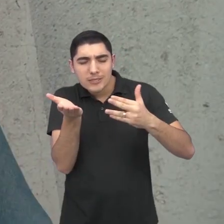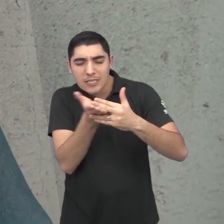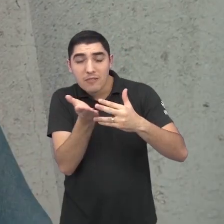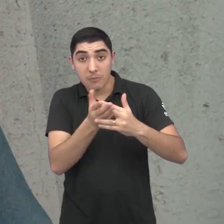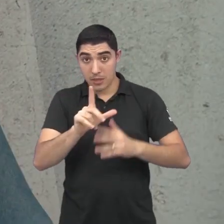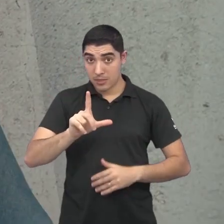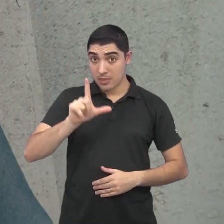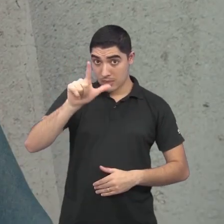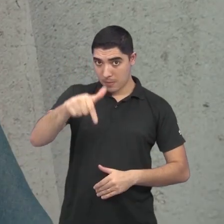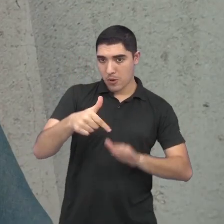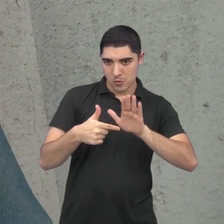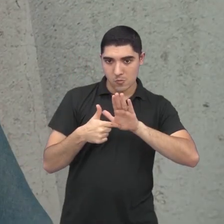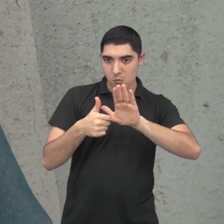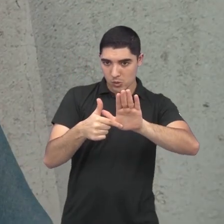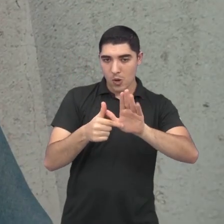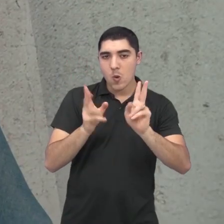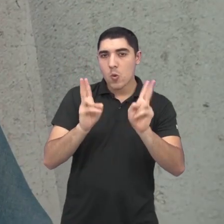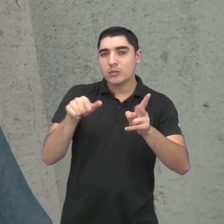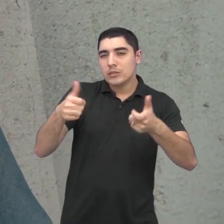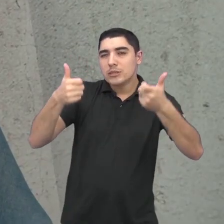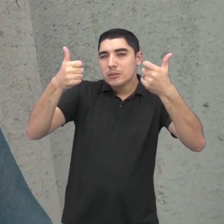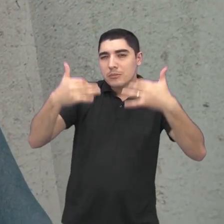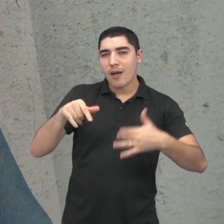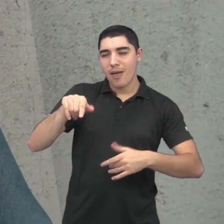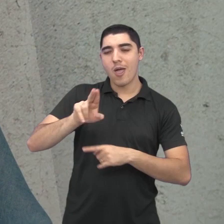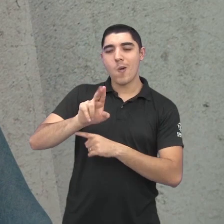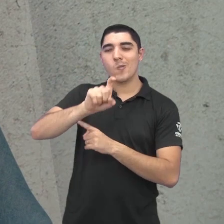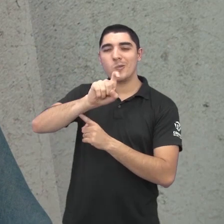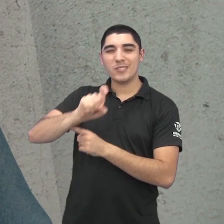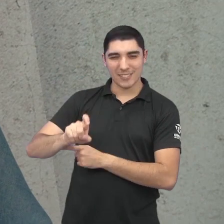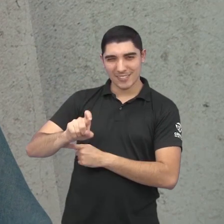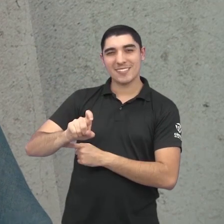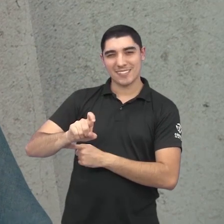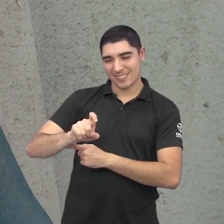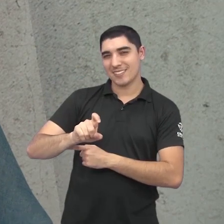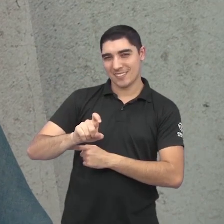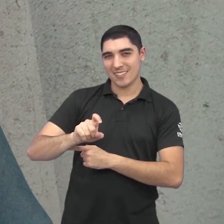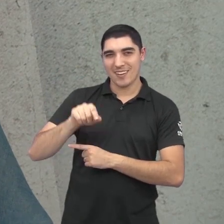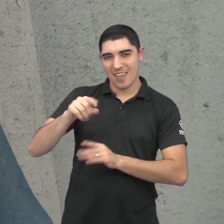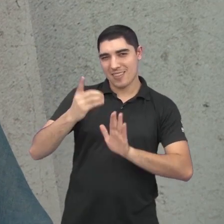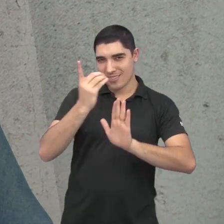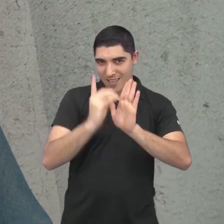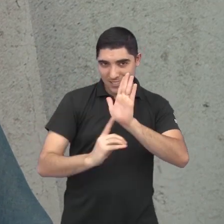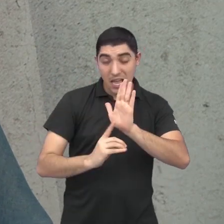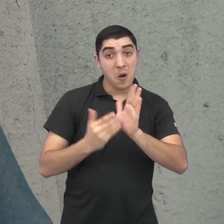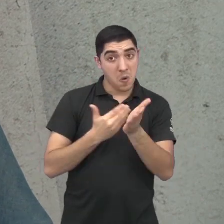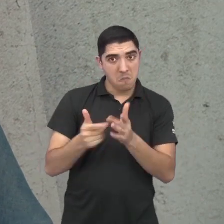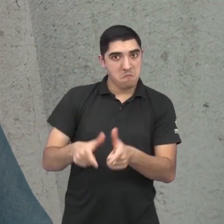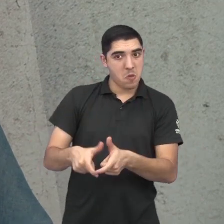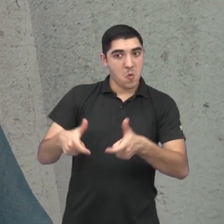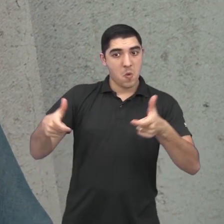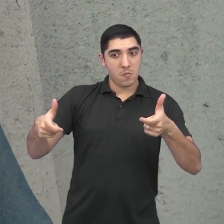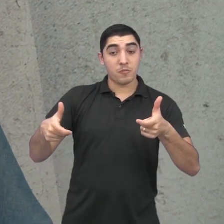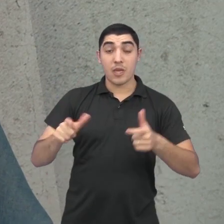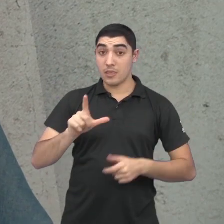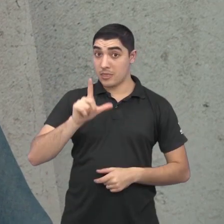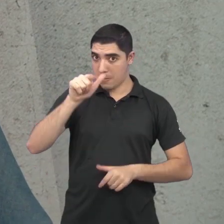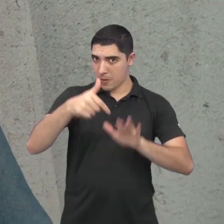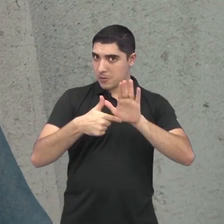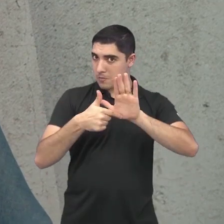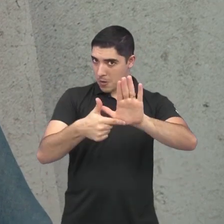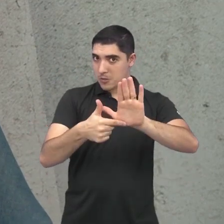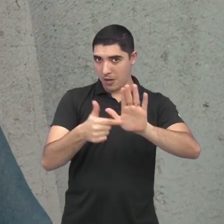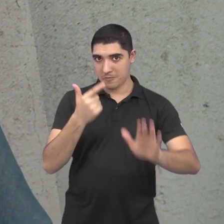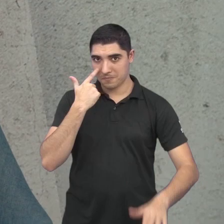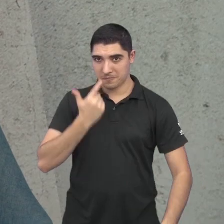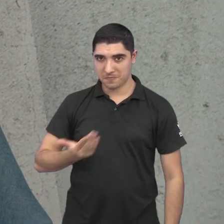agora a gente faz um breve intervalo, mas na volta continuamos a falar sobre o mercado de UX, né? de design que está em